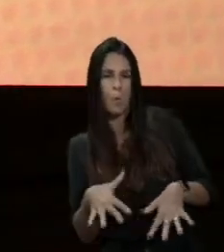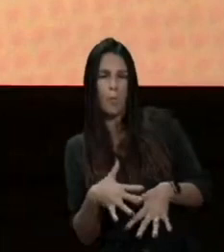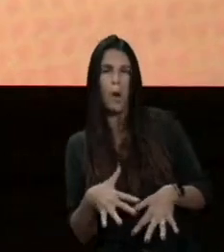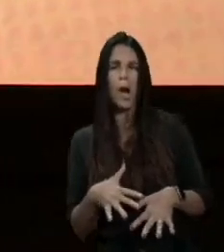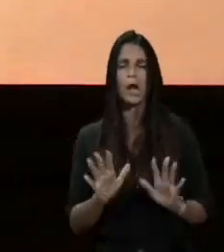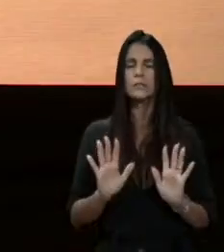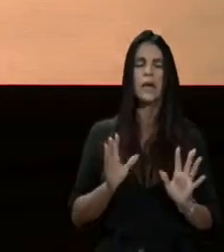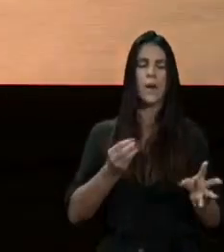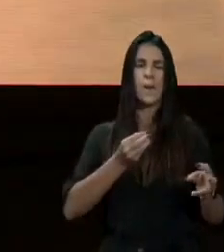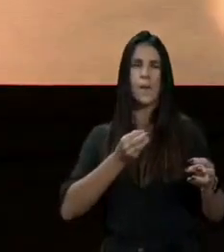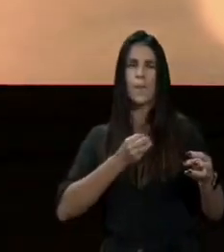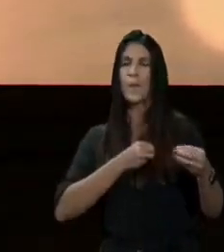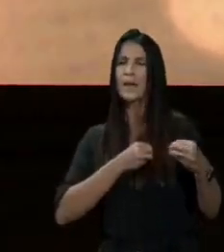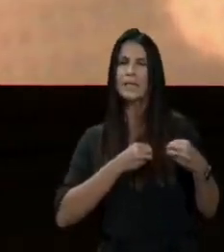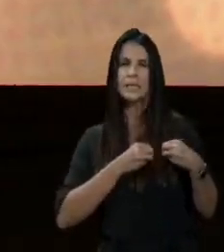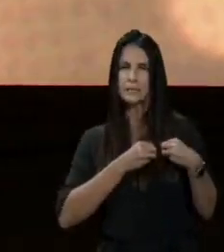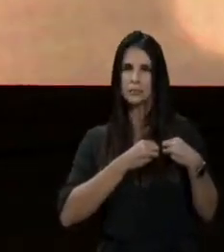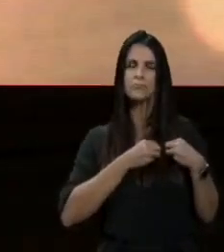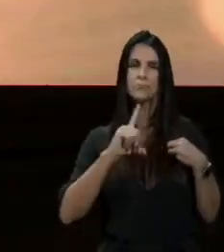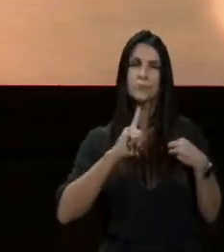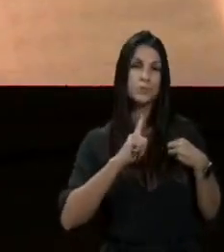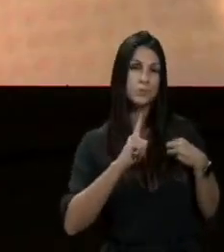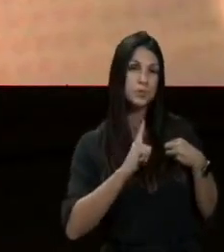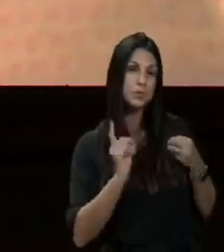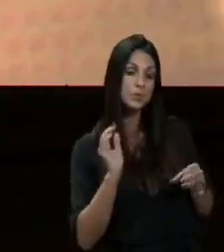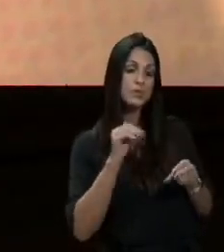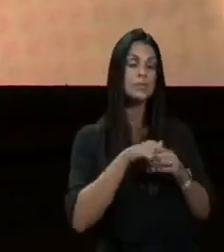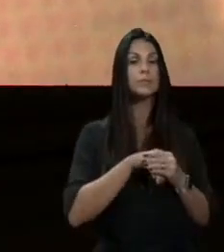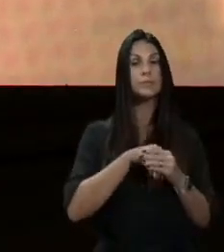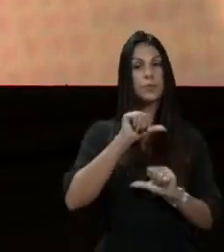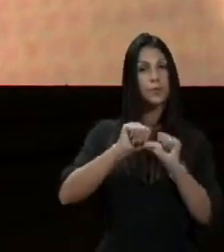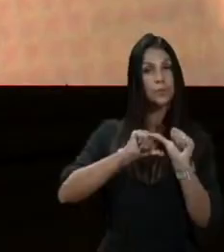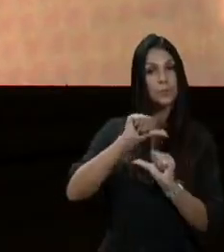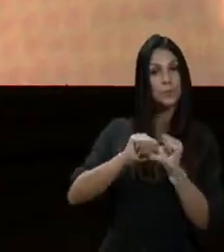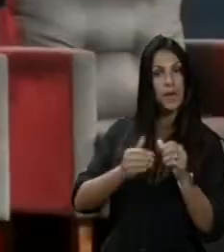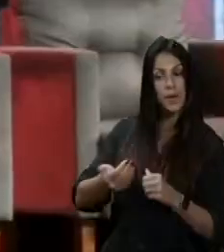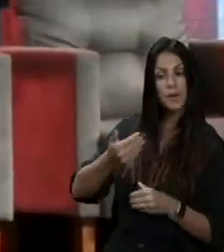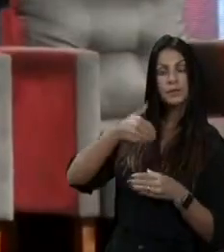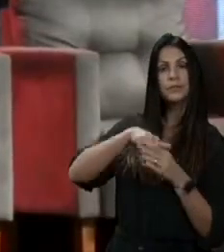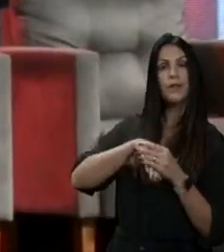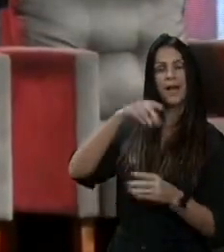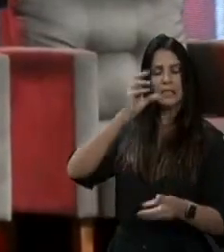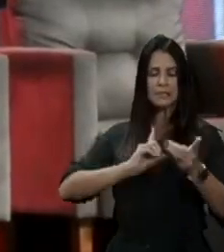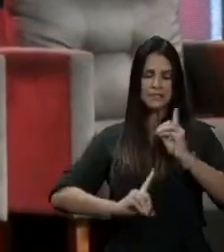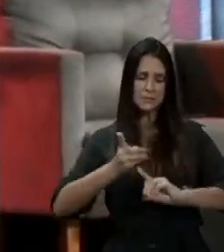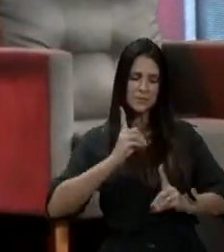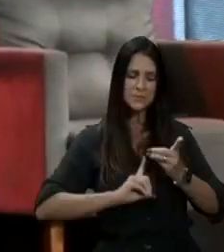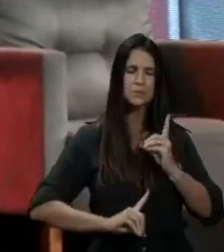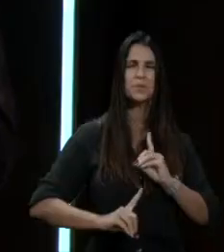e os pecados que aquele homem estava praticando em geral nele depressões